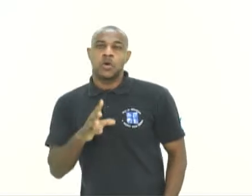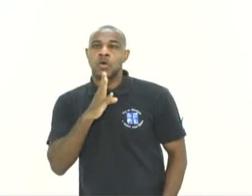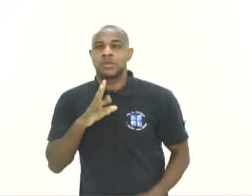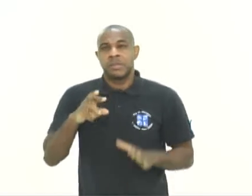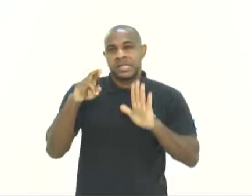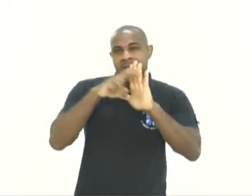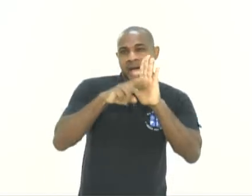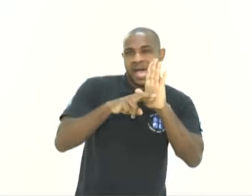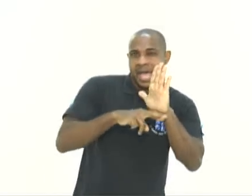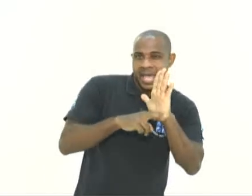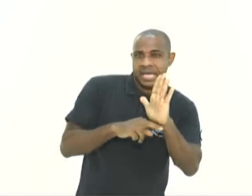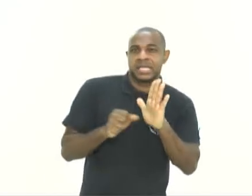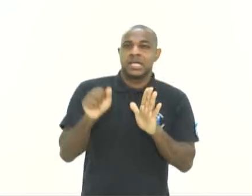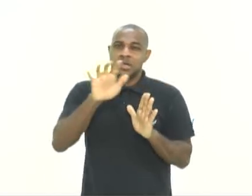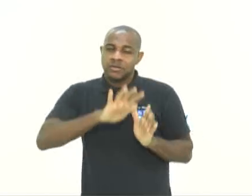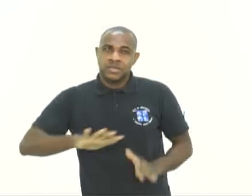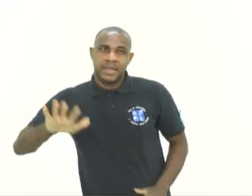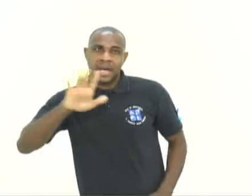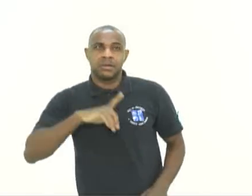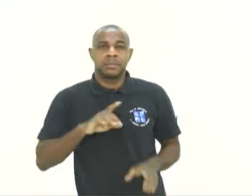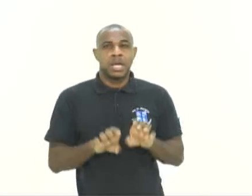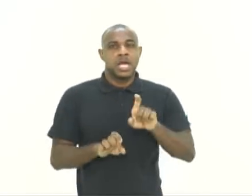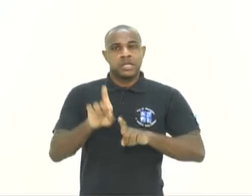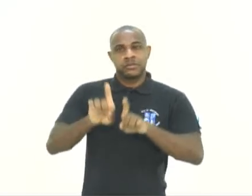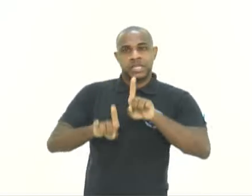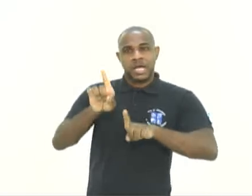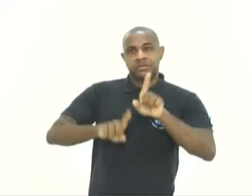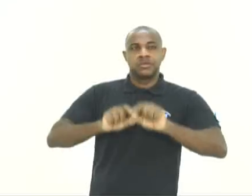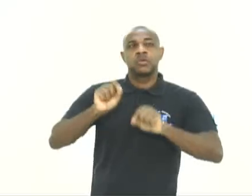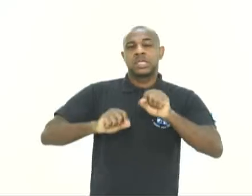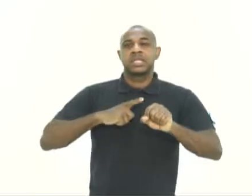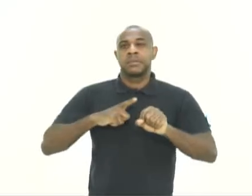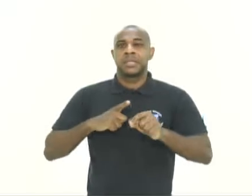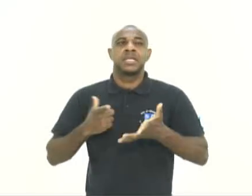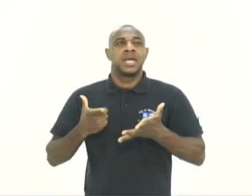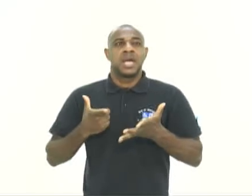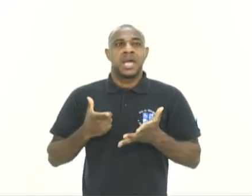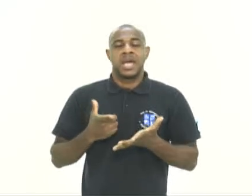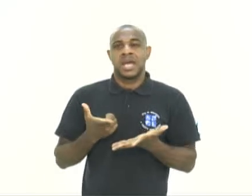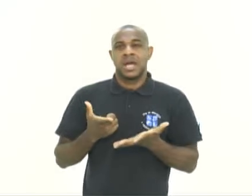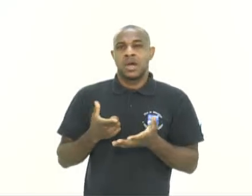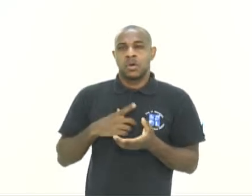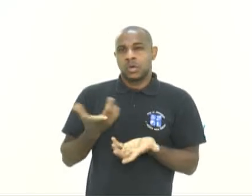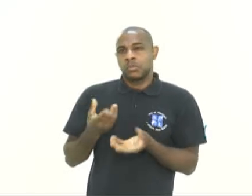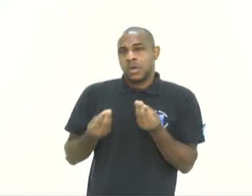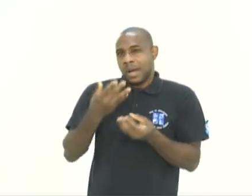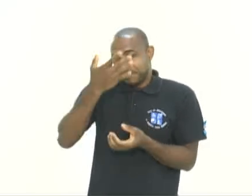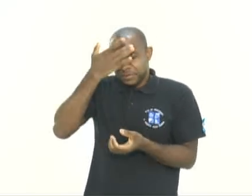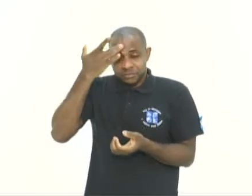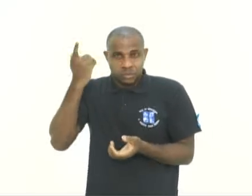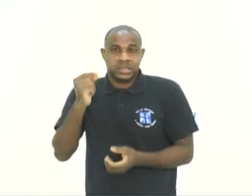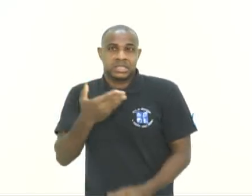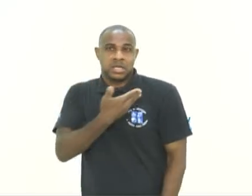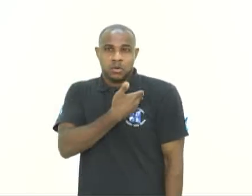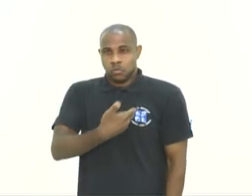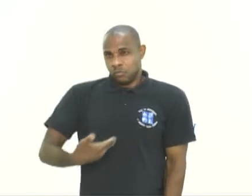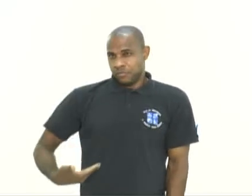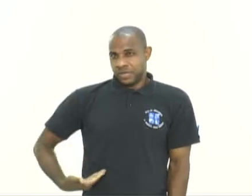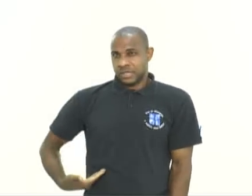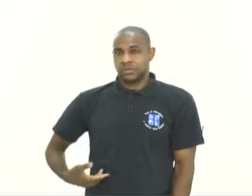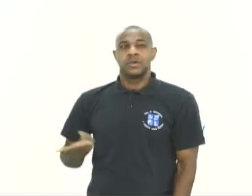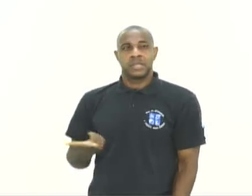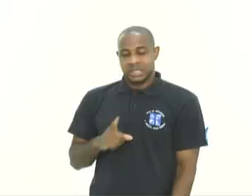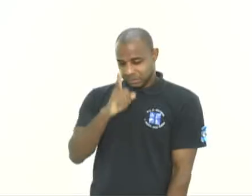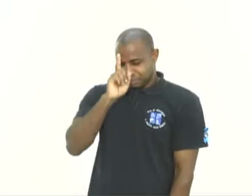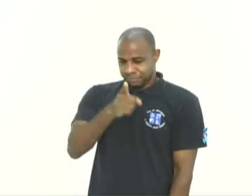gerais, familiaridade com as estatísticas e as plataformas de governo. Só uma pessoa que reúna essas competências